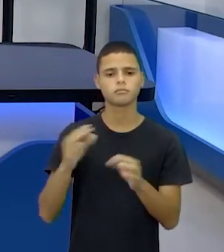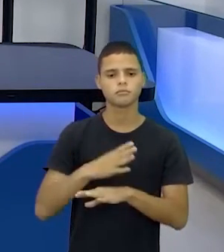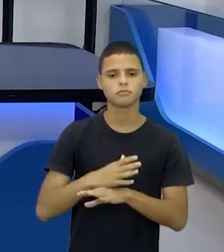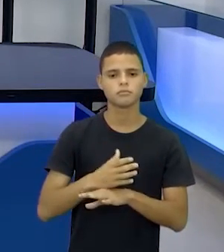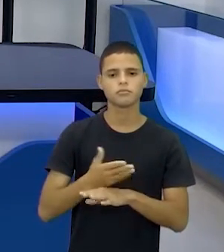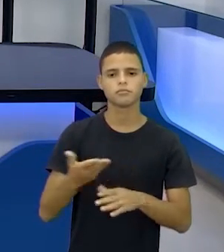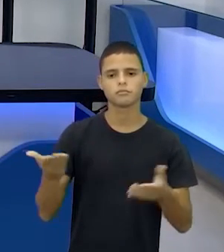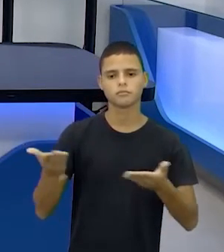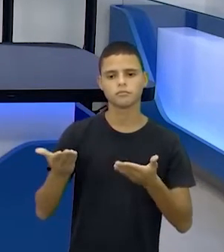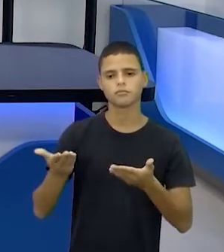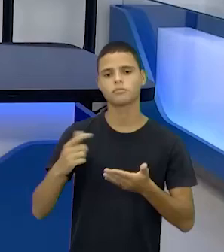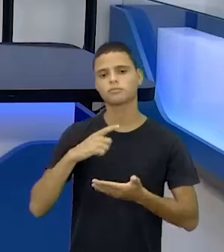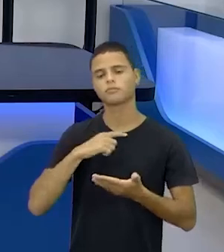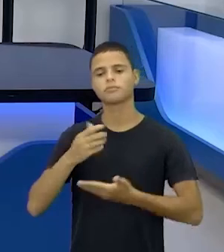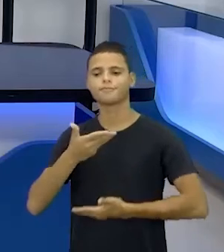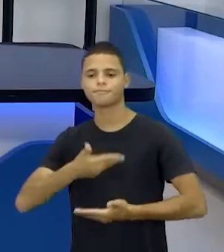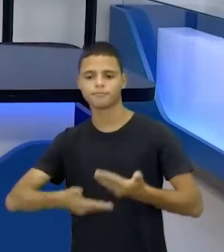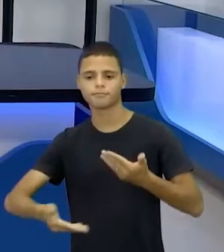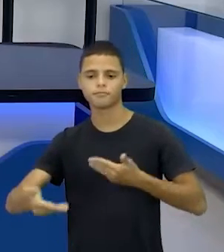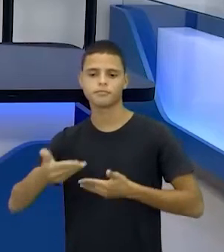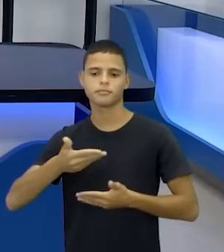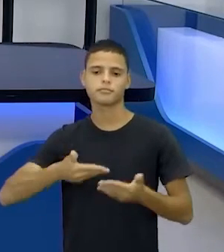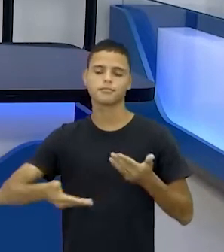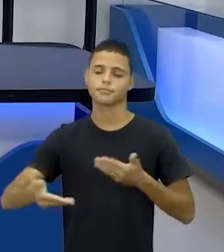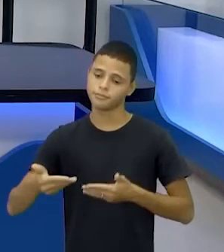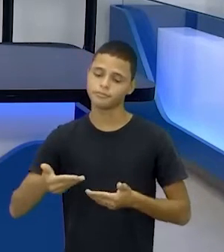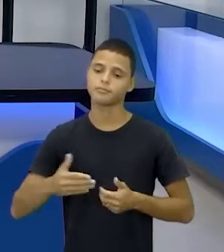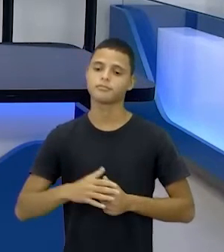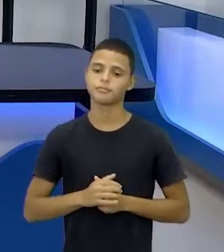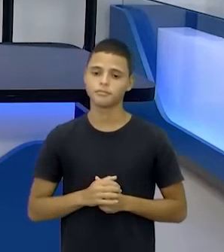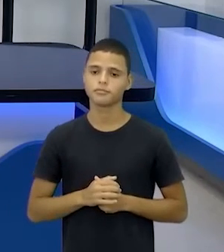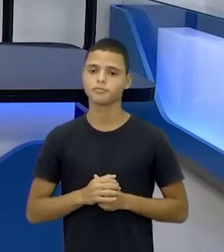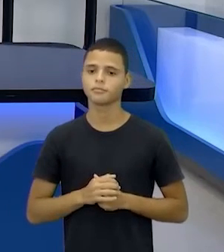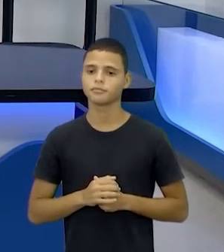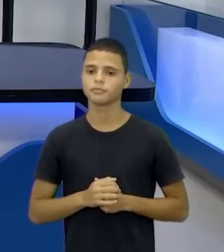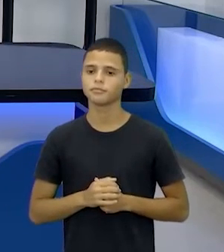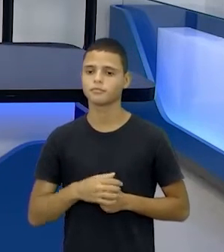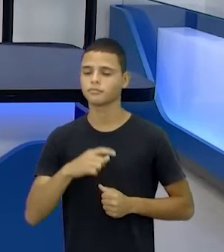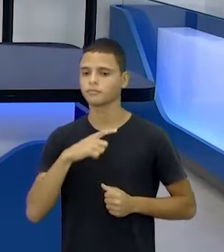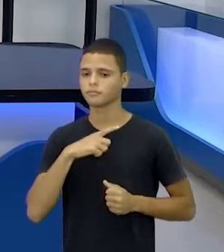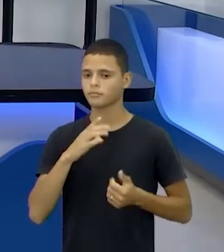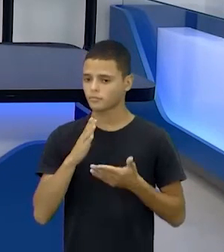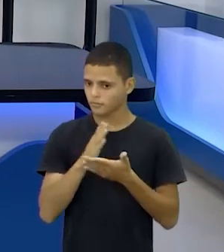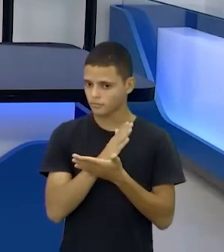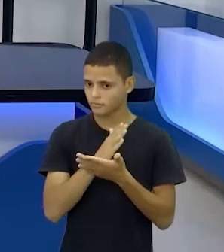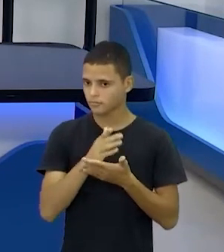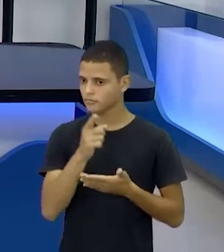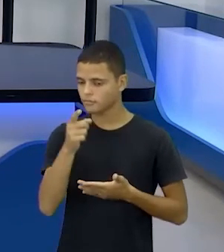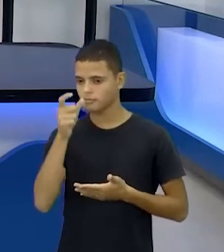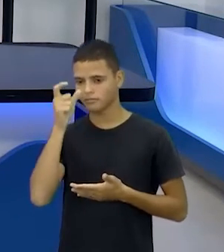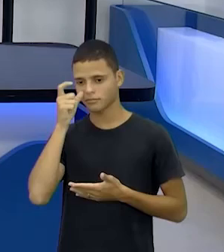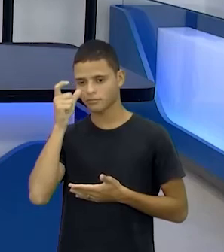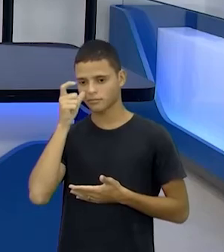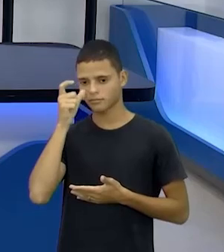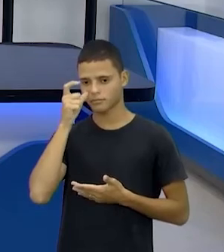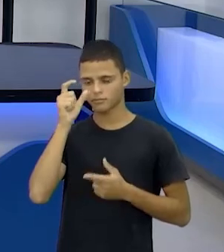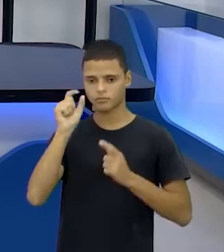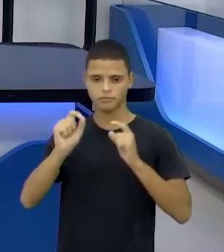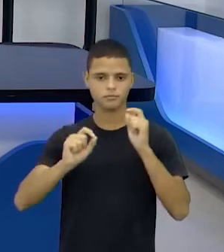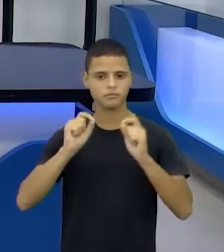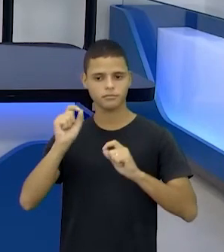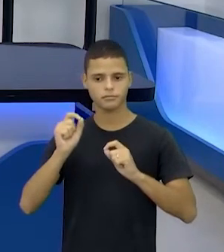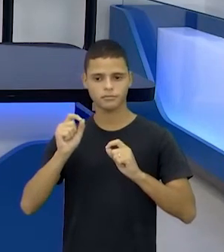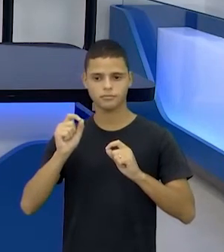gente vai para uma interação. A parte mais divertida. E nessa interação eu trouxe algumas coisas para vocês ficarem atentos. Mantenha